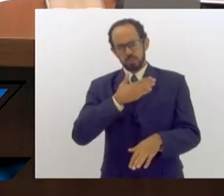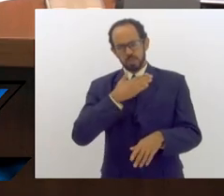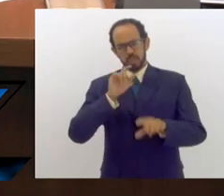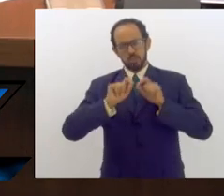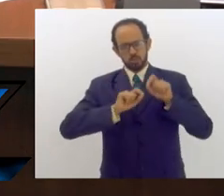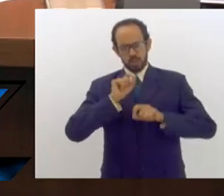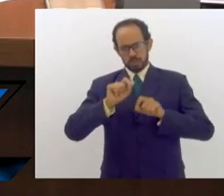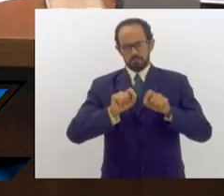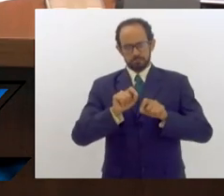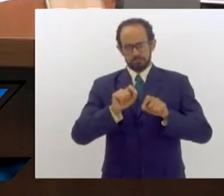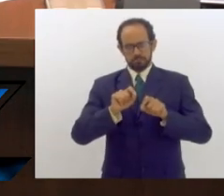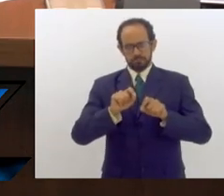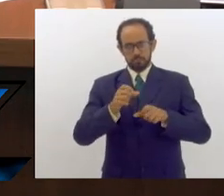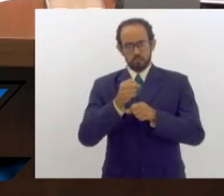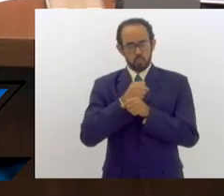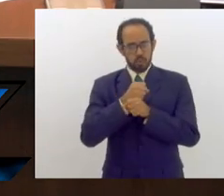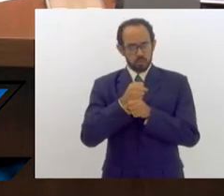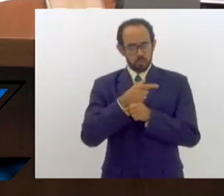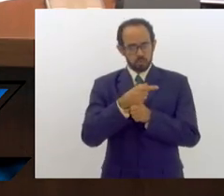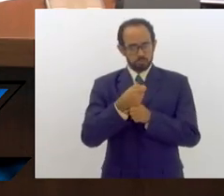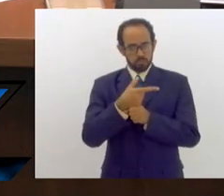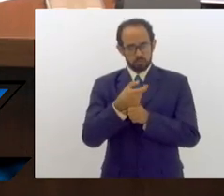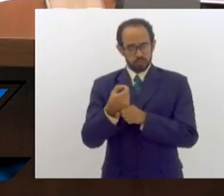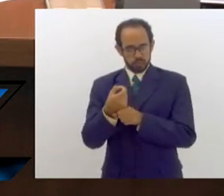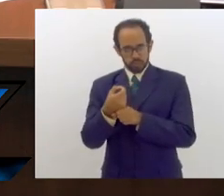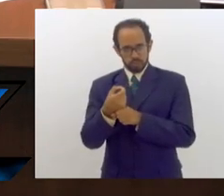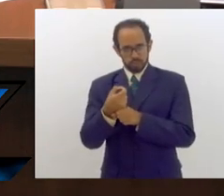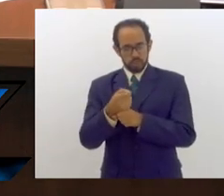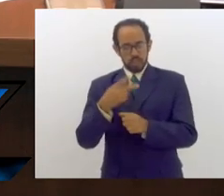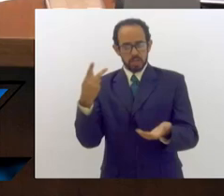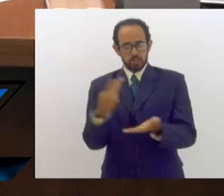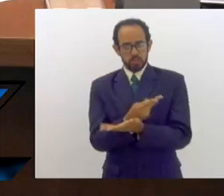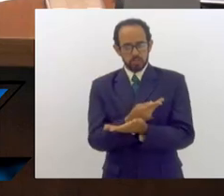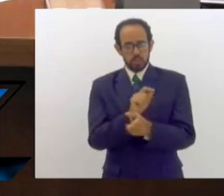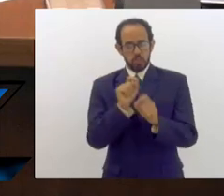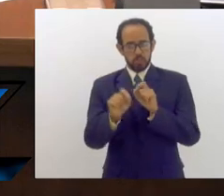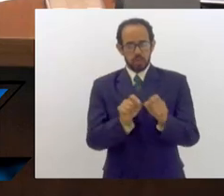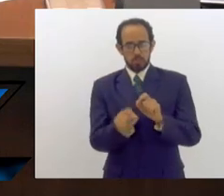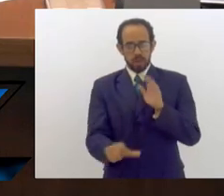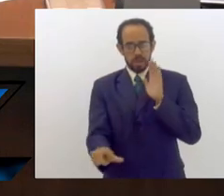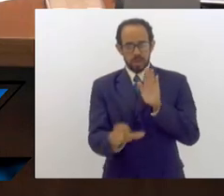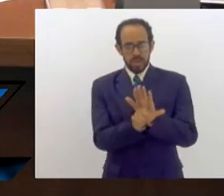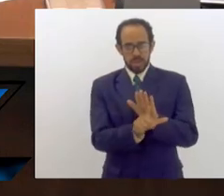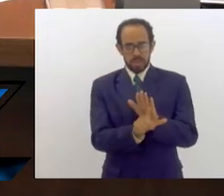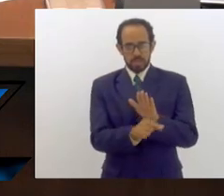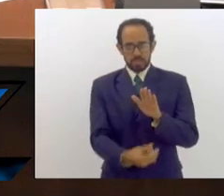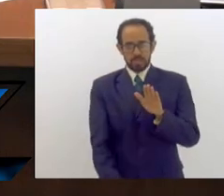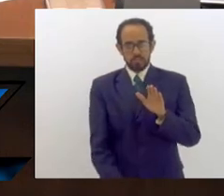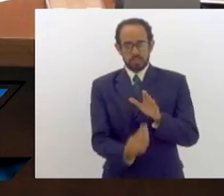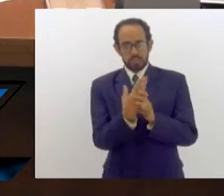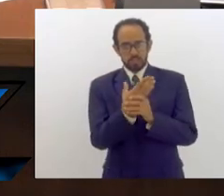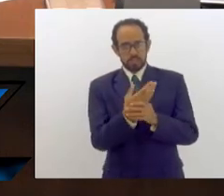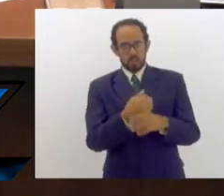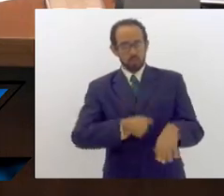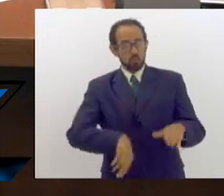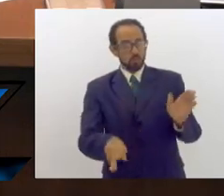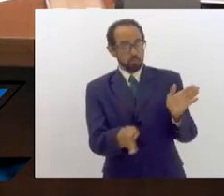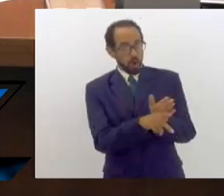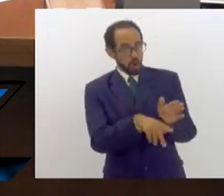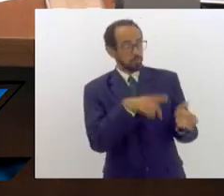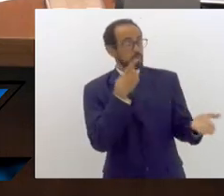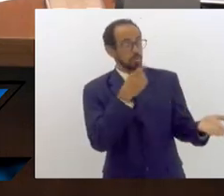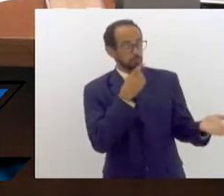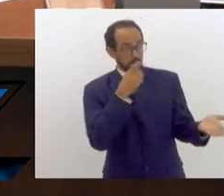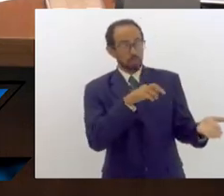seguinte de 2020 nós tivemos aqui uma lei de autoria do deputado Rosemberg Reis